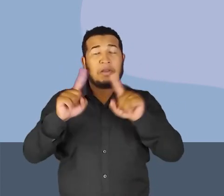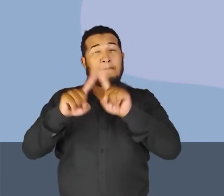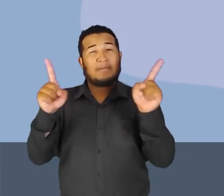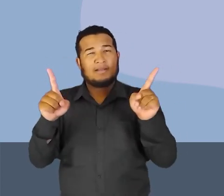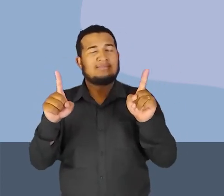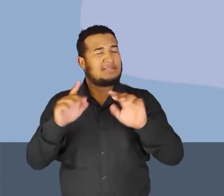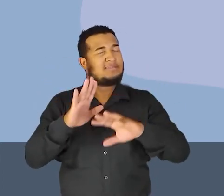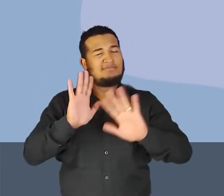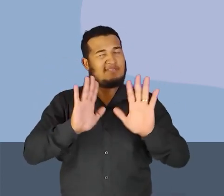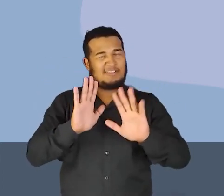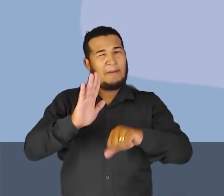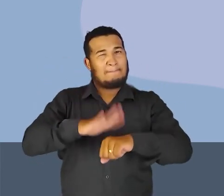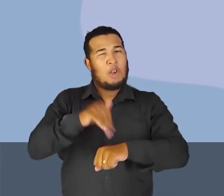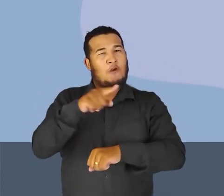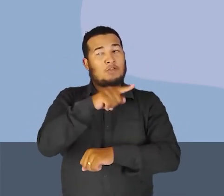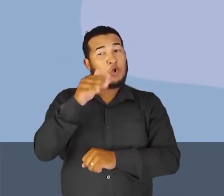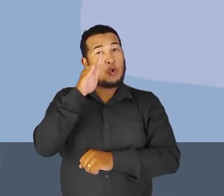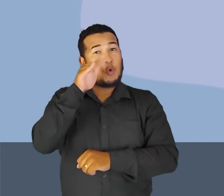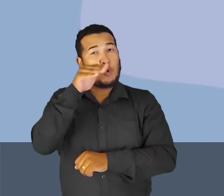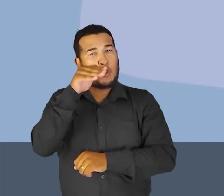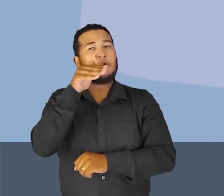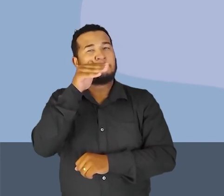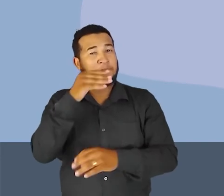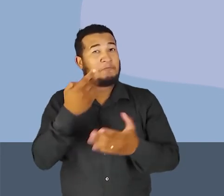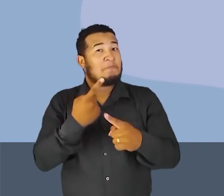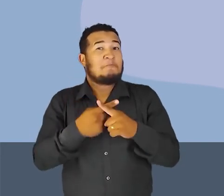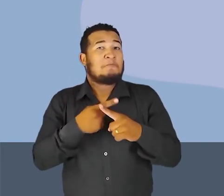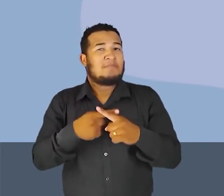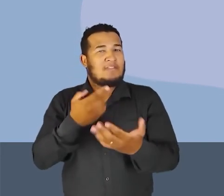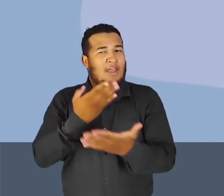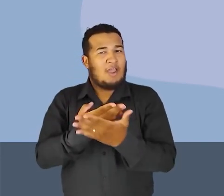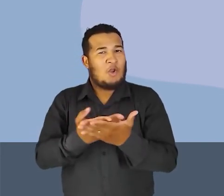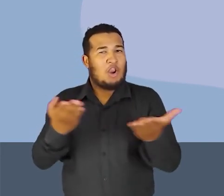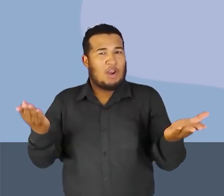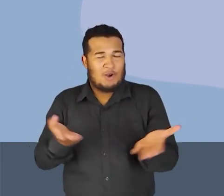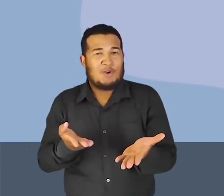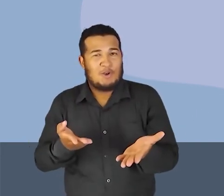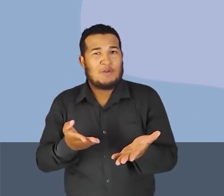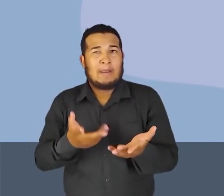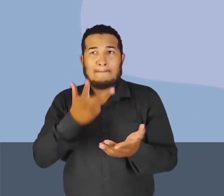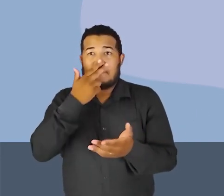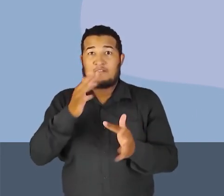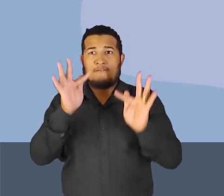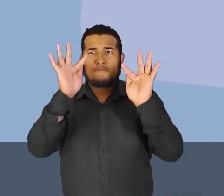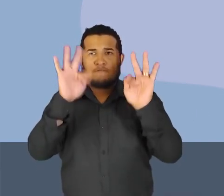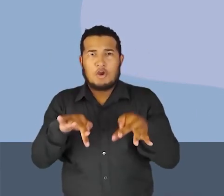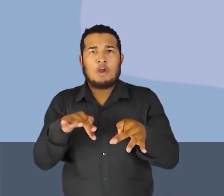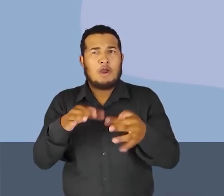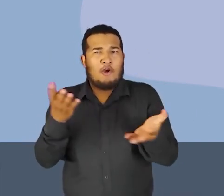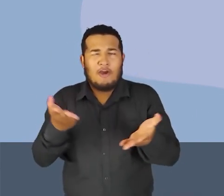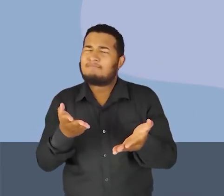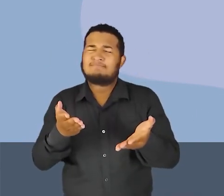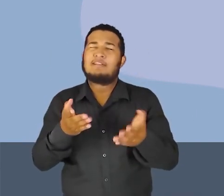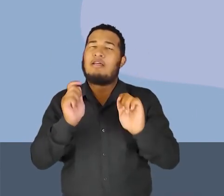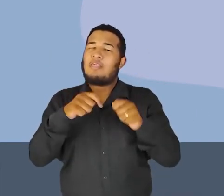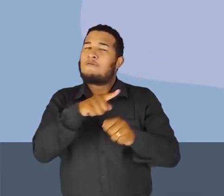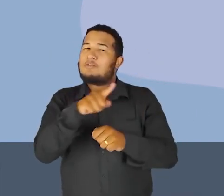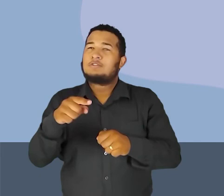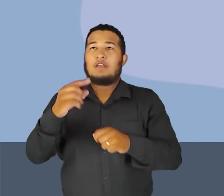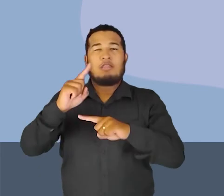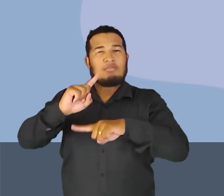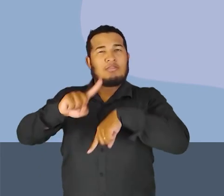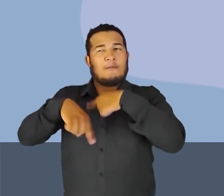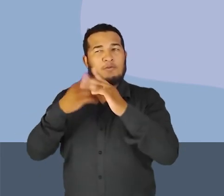vocês, um trailer, mas vou deixar você na curiosidade, para que essa aula, então, não se encerre aqui nesse momento, para que